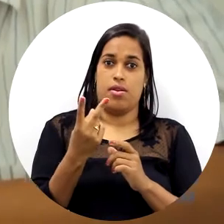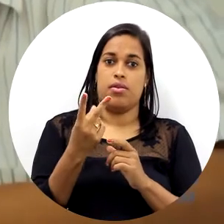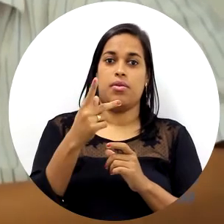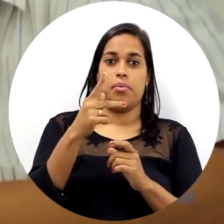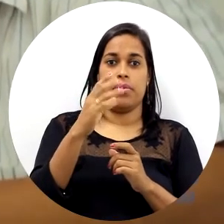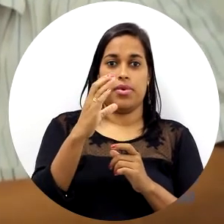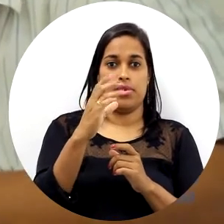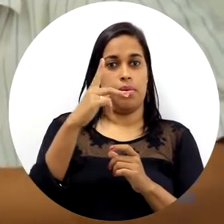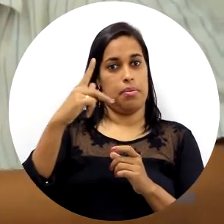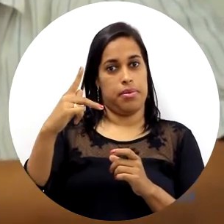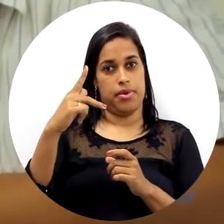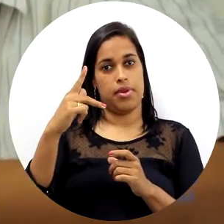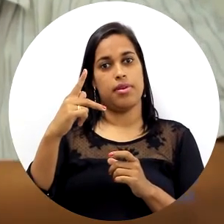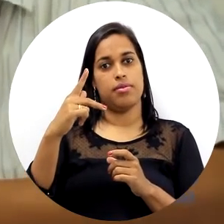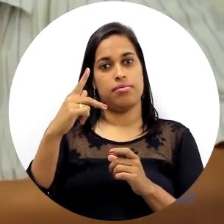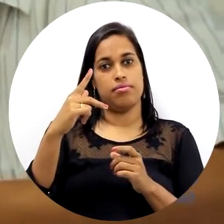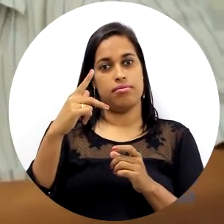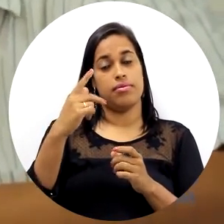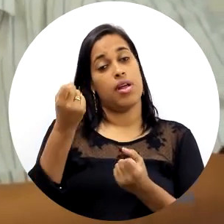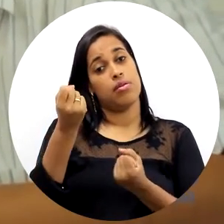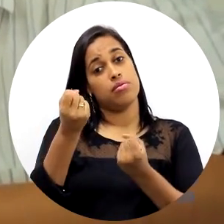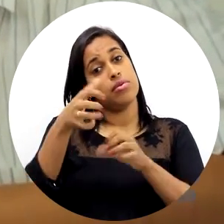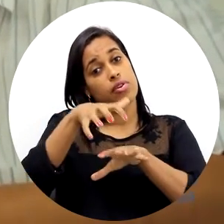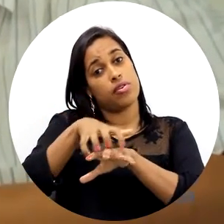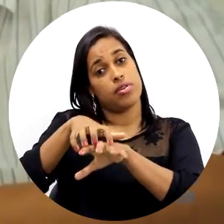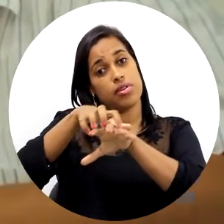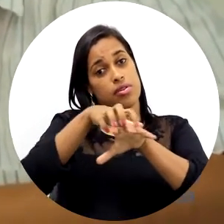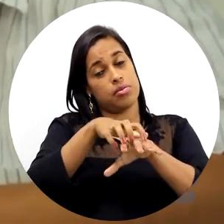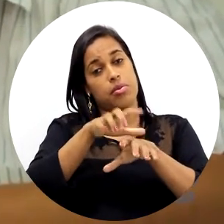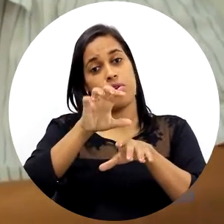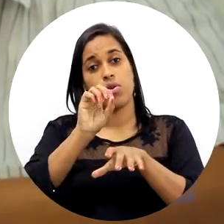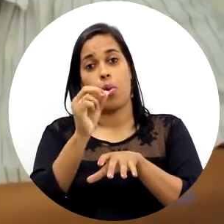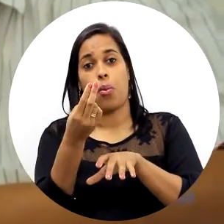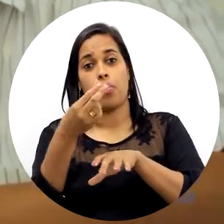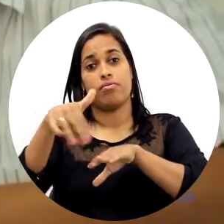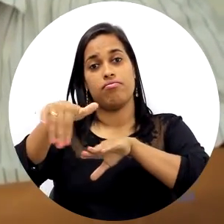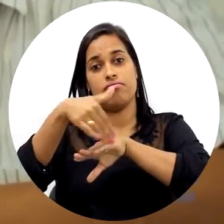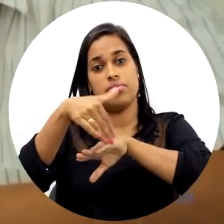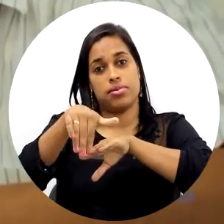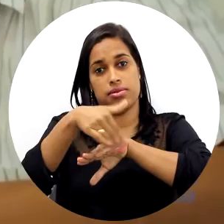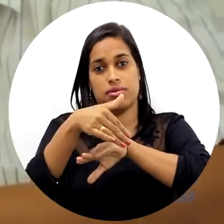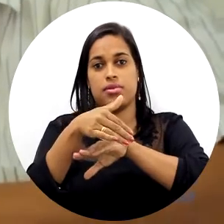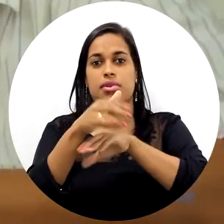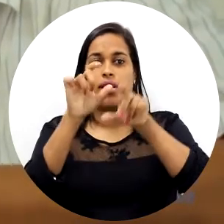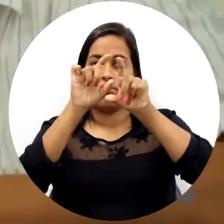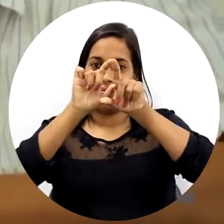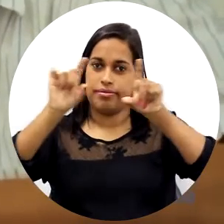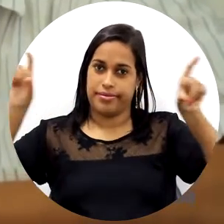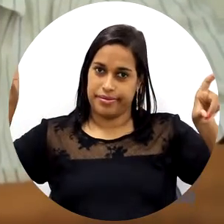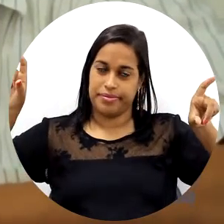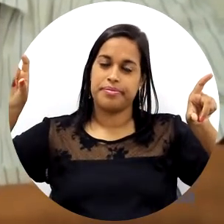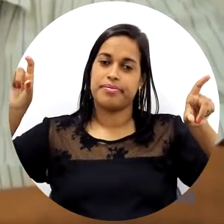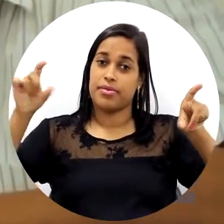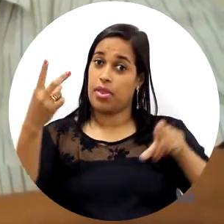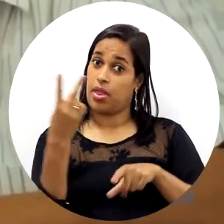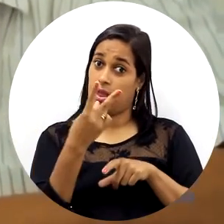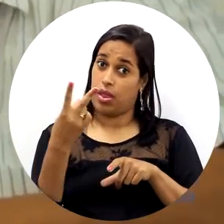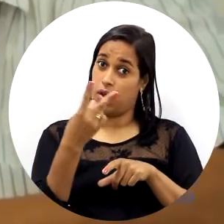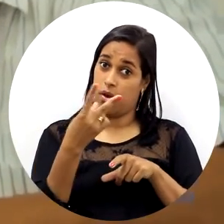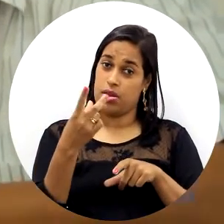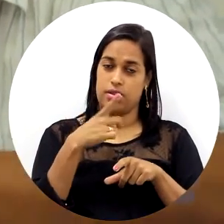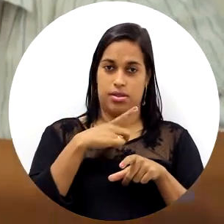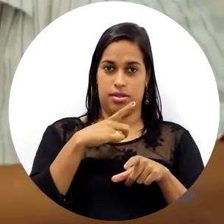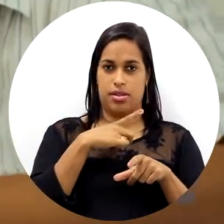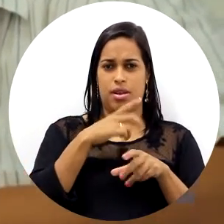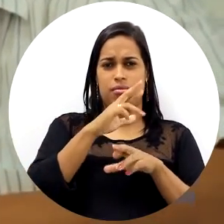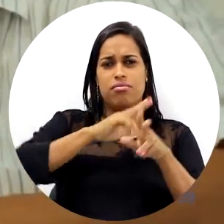nome dele. O TCP é um protocolo de transporte e o IP é um protocolo de endereçamento. Só que quando a gente fala de TCP/IP, não são apenas dois protocolos.